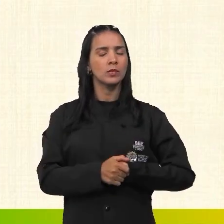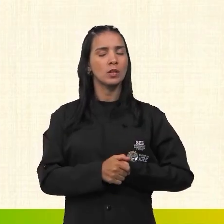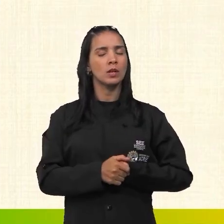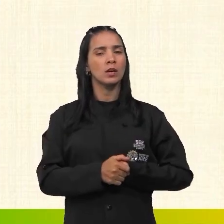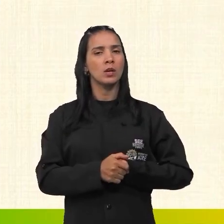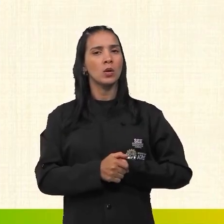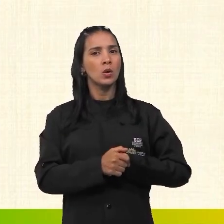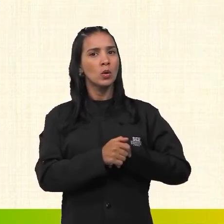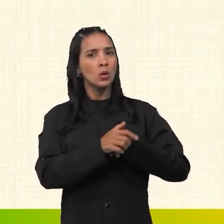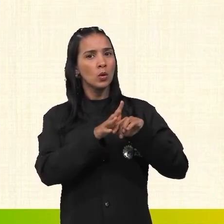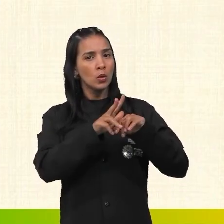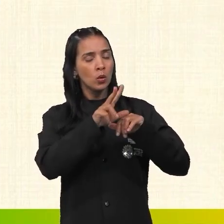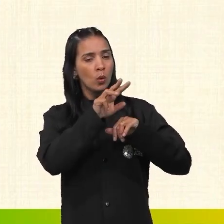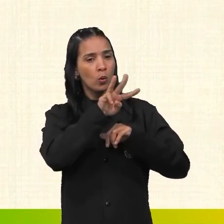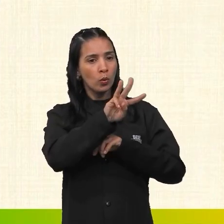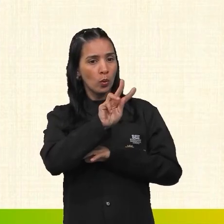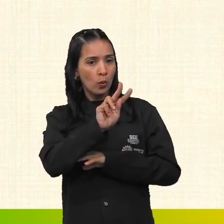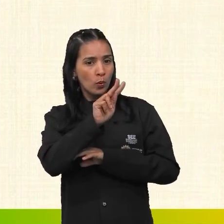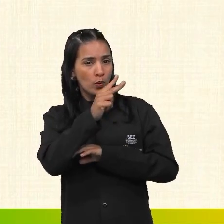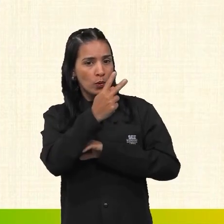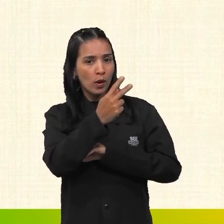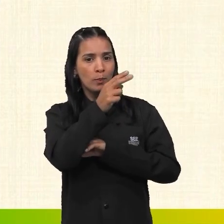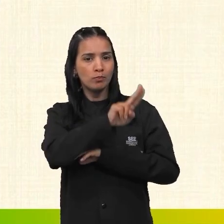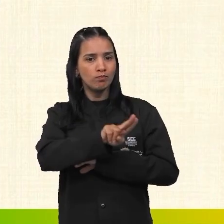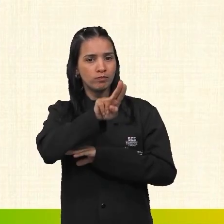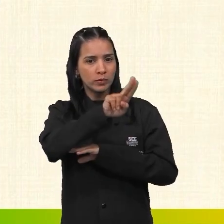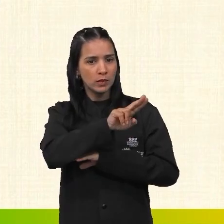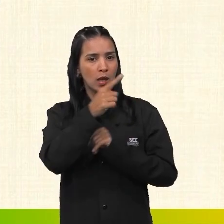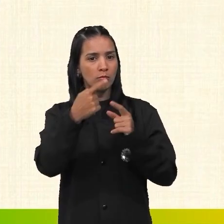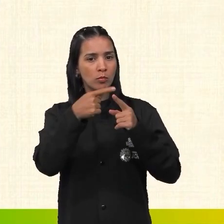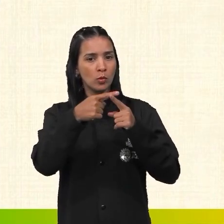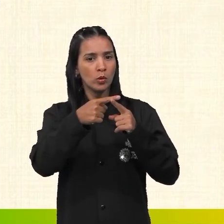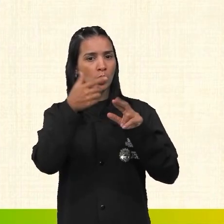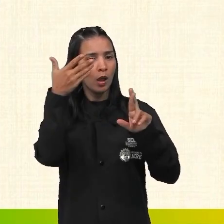usado porque a frase se refere a uma pessoa.